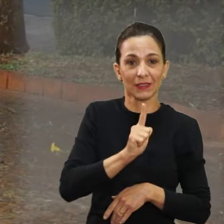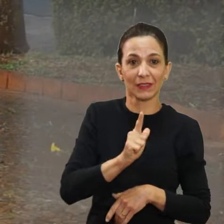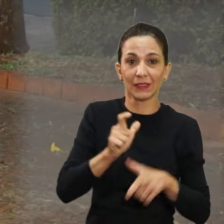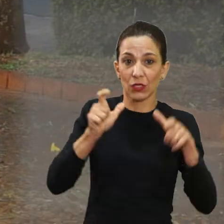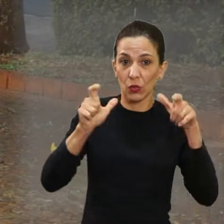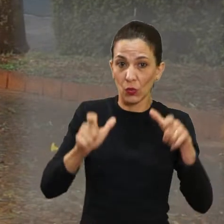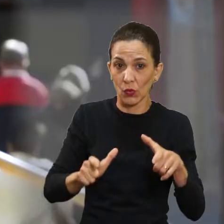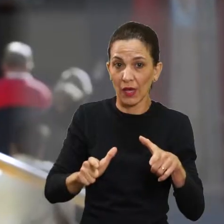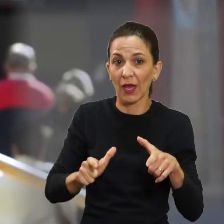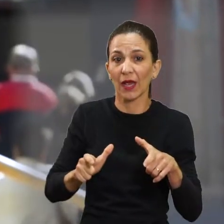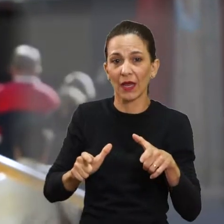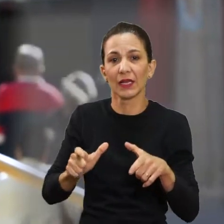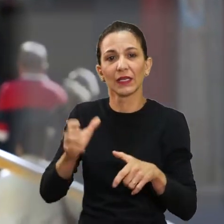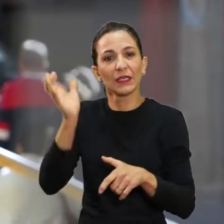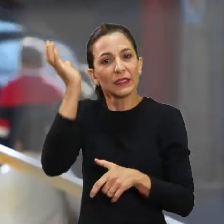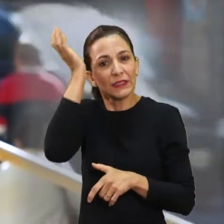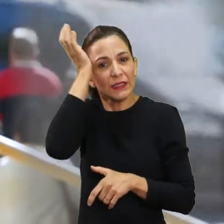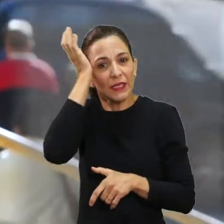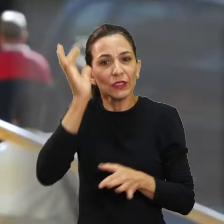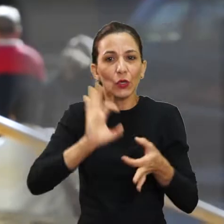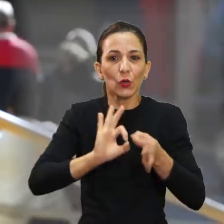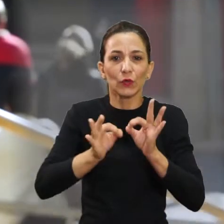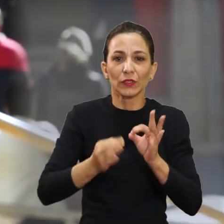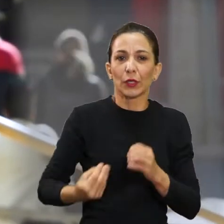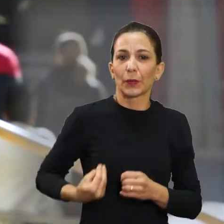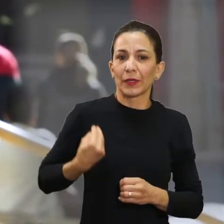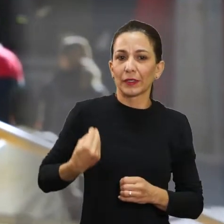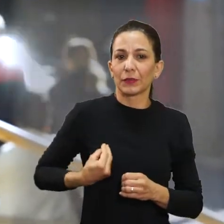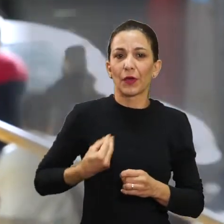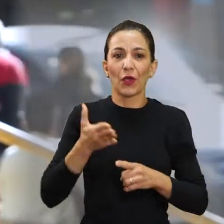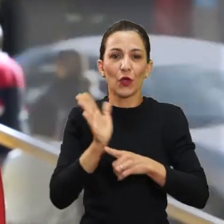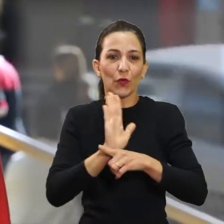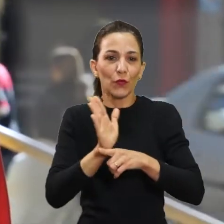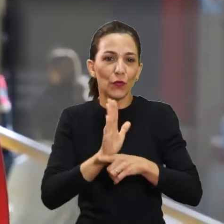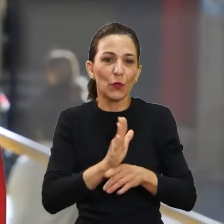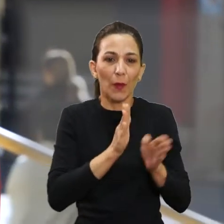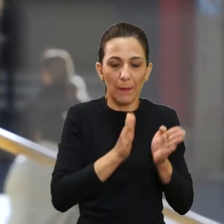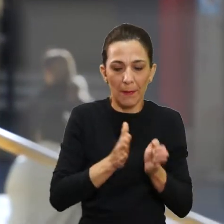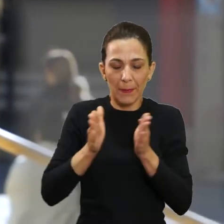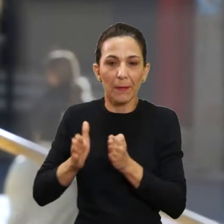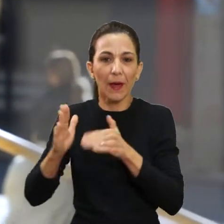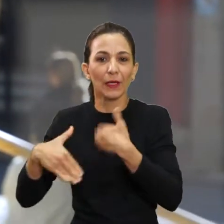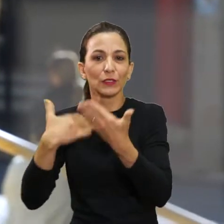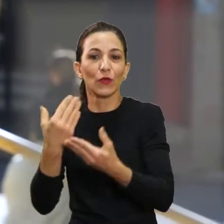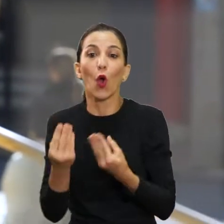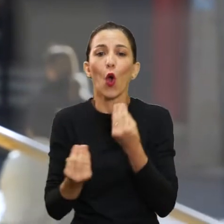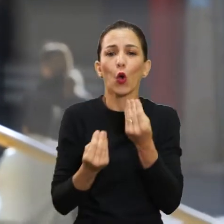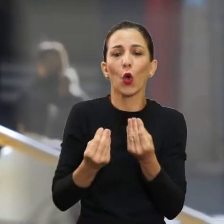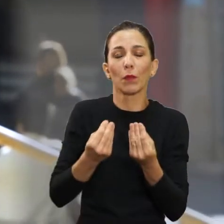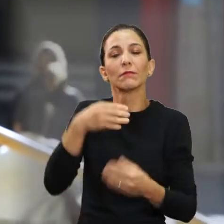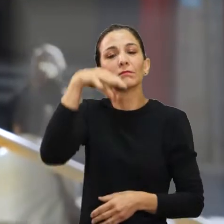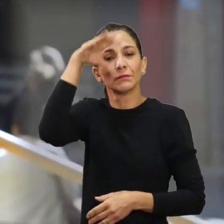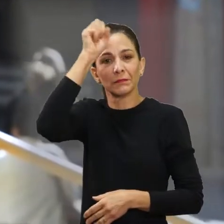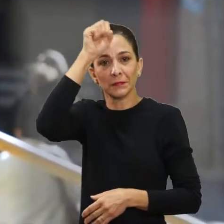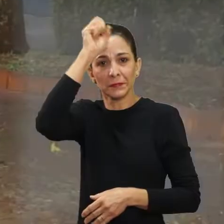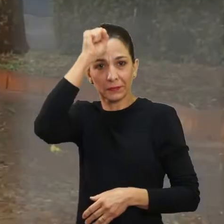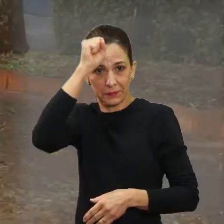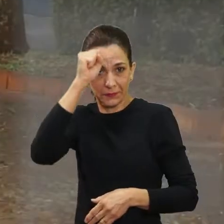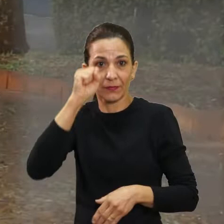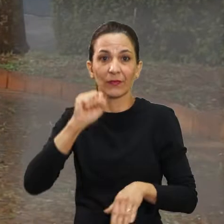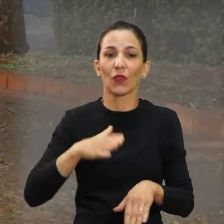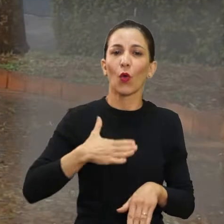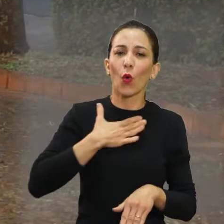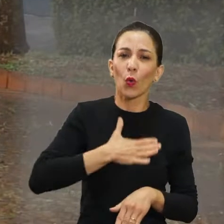fazer um filme. E aí eu comecei a fazer umas oficinas que aconteciam no Sesc para entender como que era o processo de fazer um filme mesmo. E aí eu comecei a